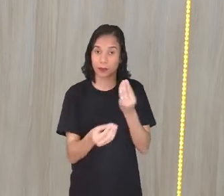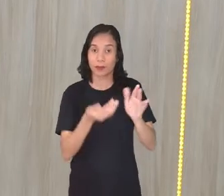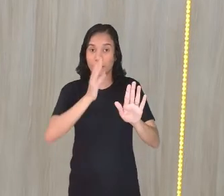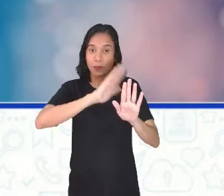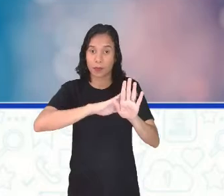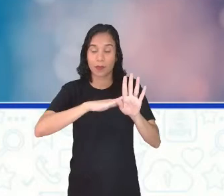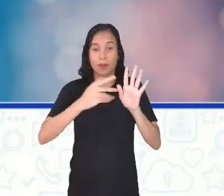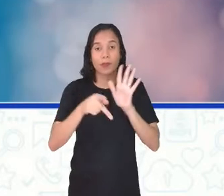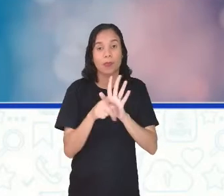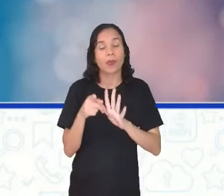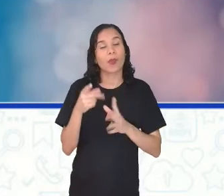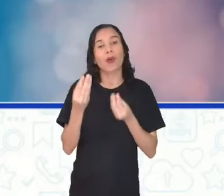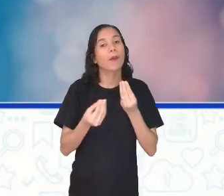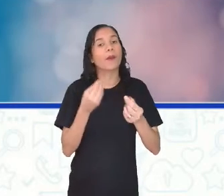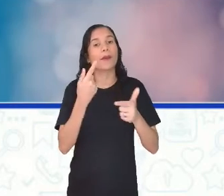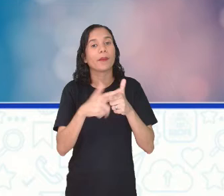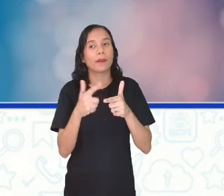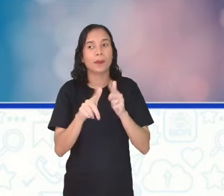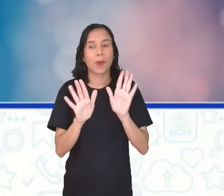subjetivo lidando com